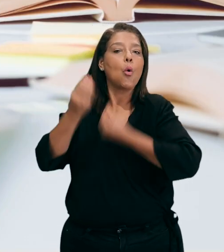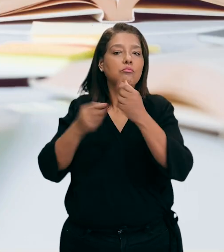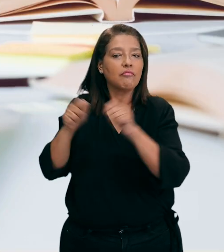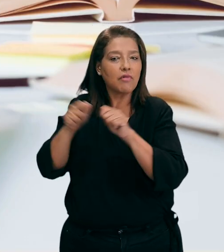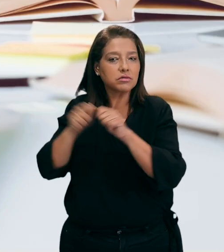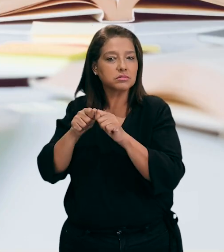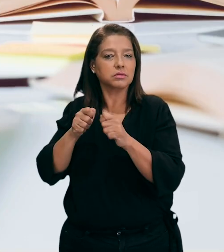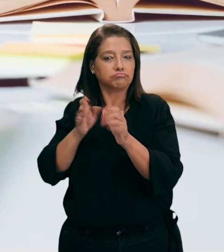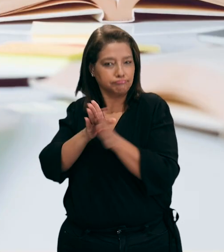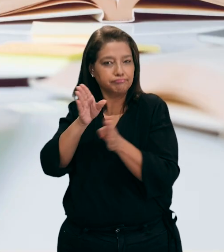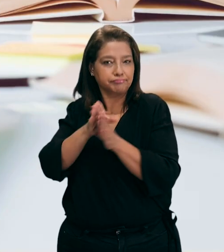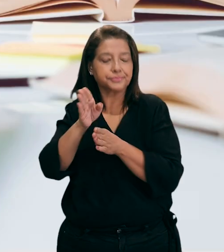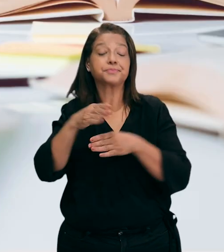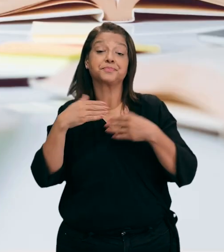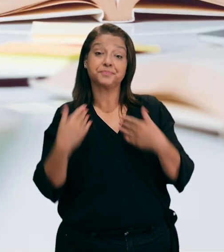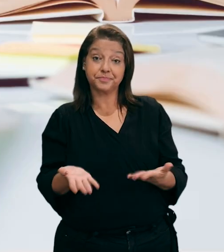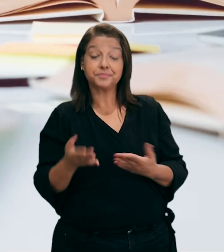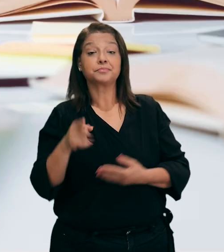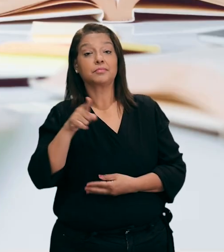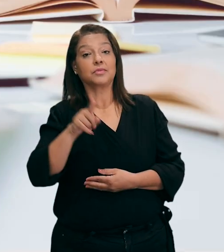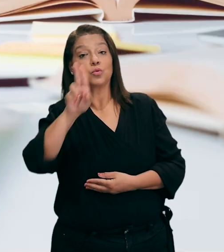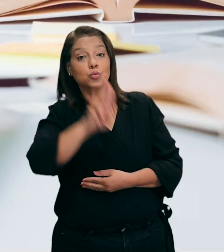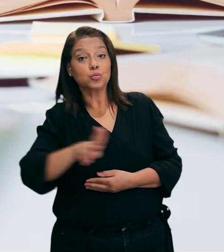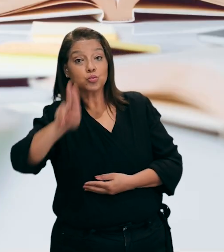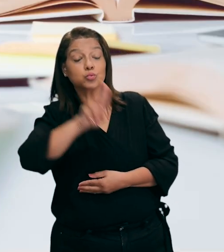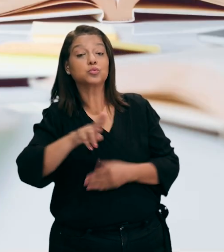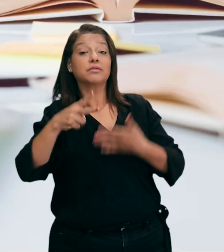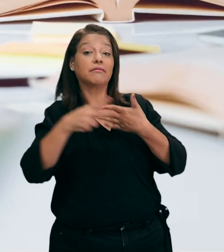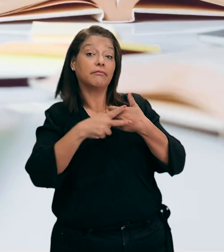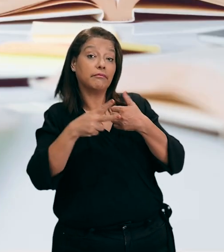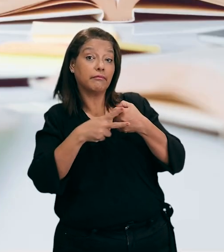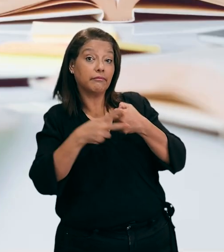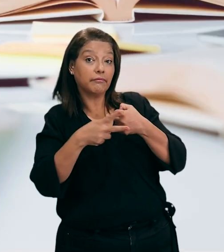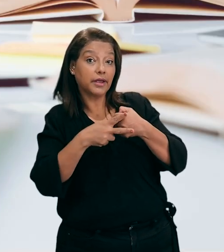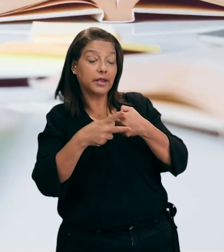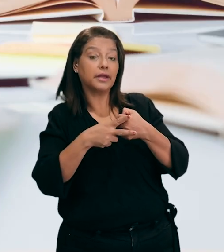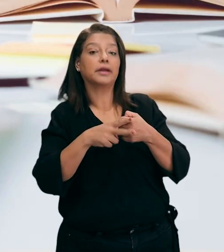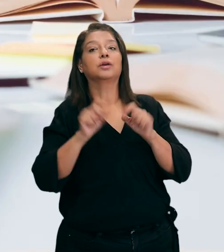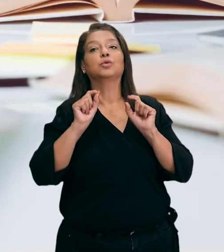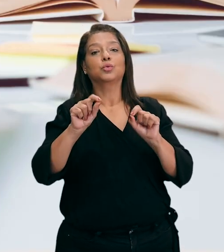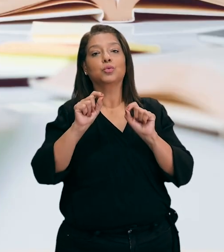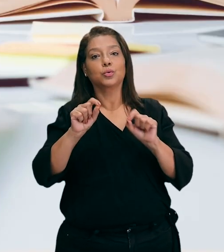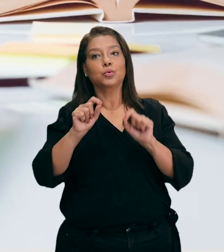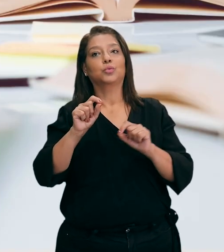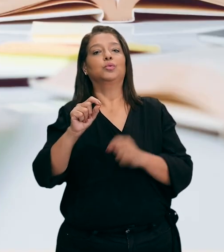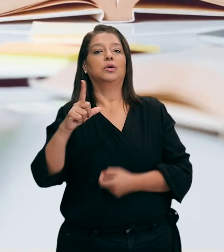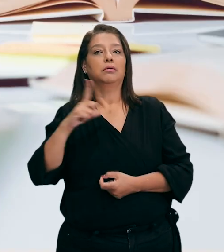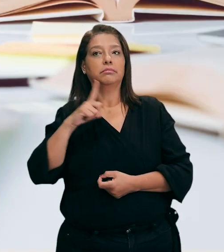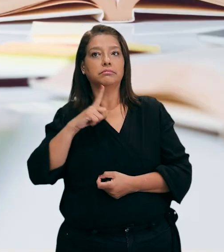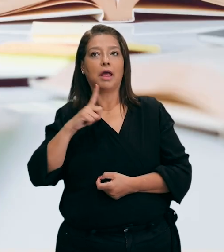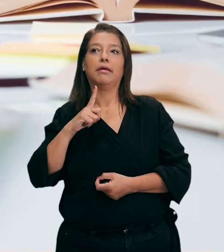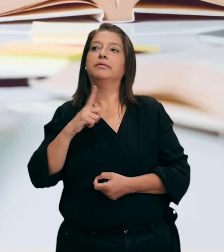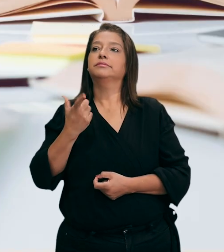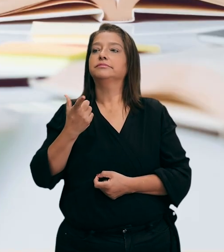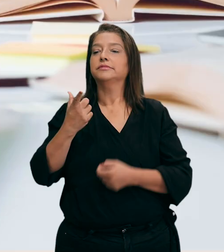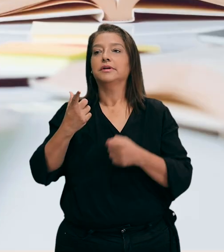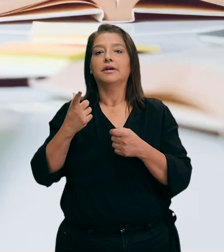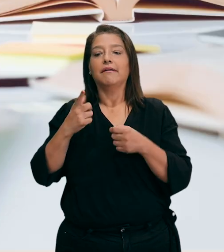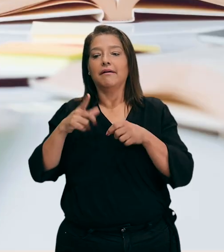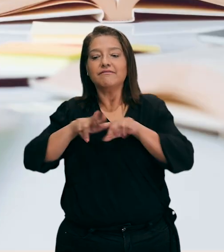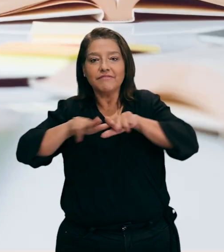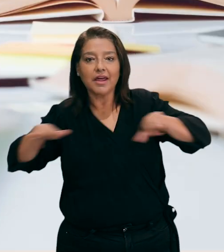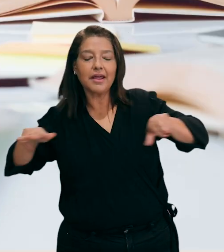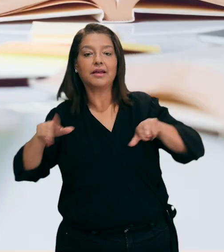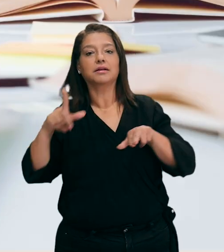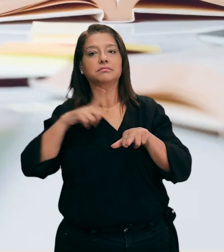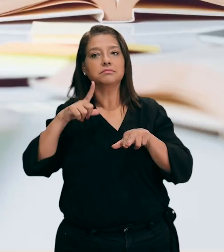Então, para isso, há o uso dos verbos no imperativo, passos numerados. Já